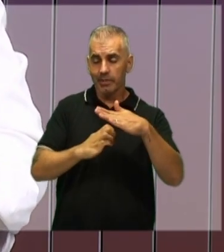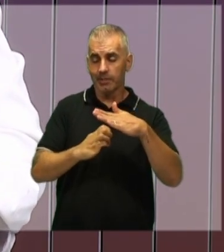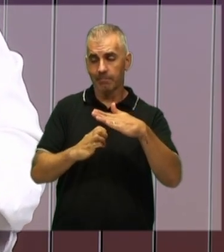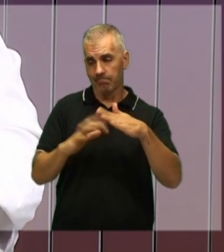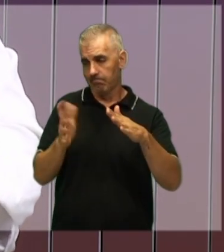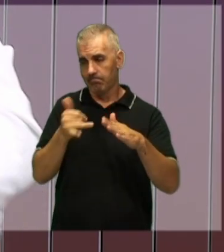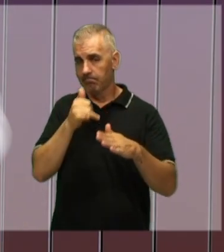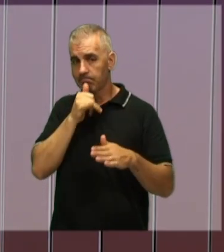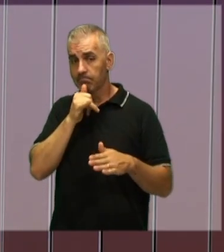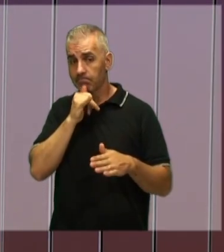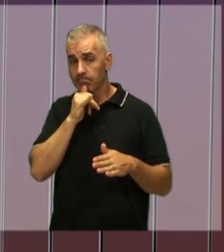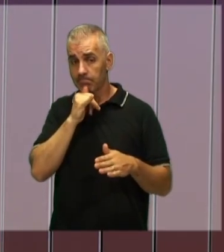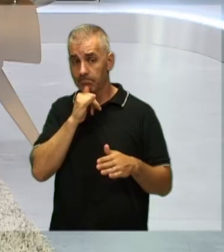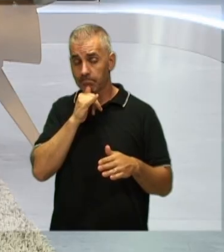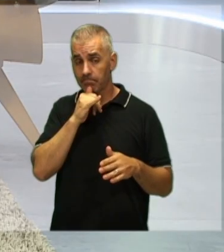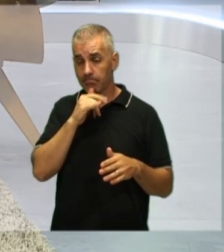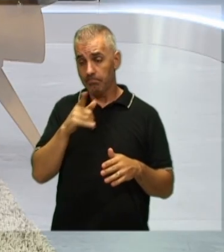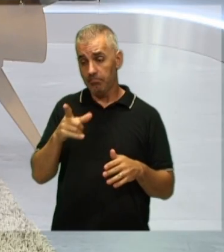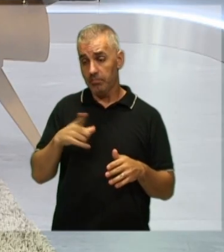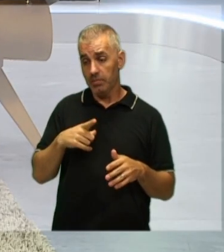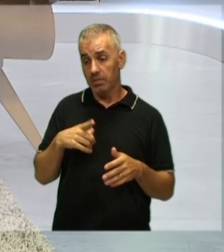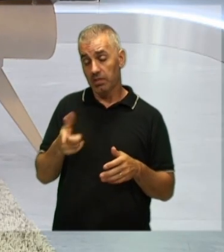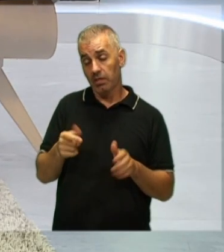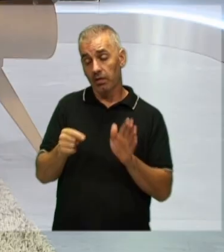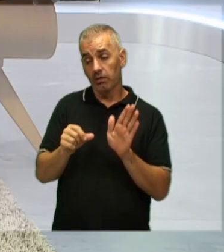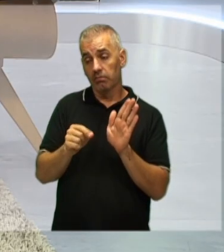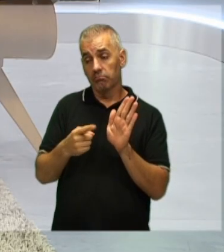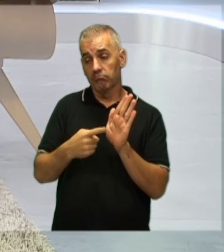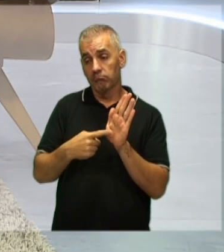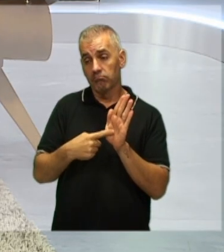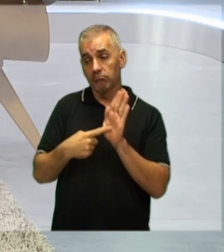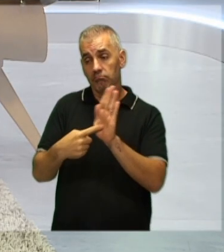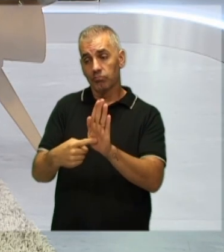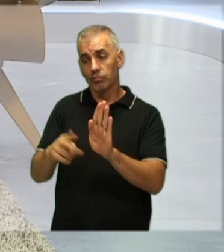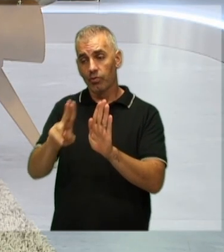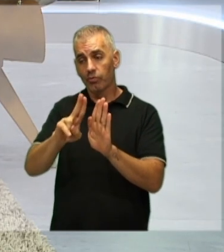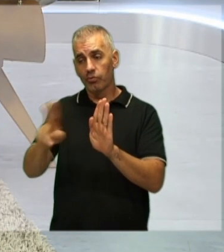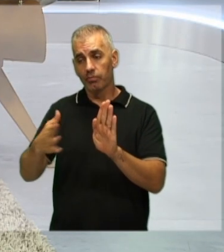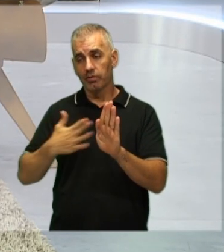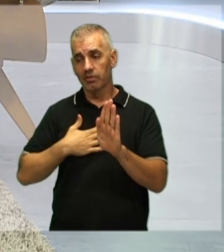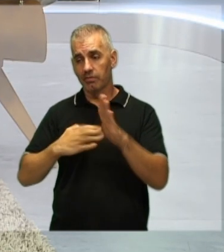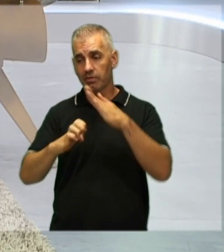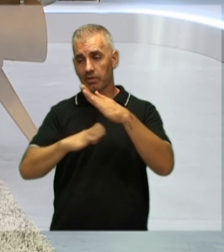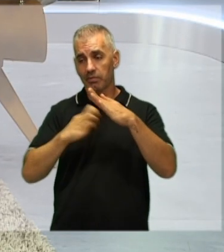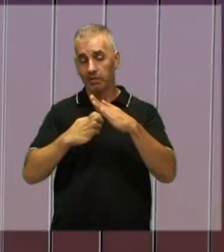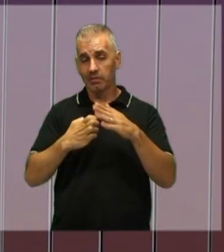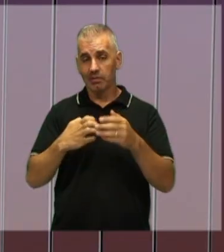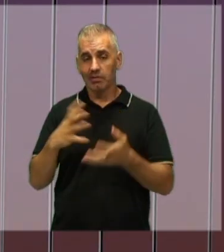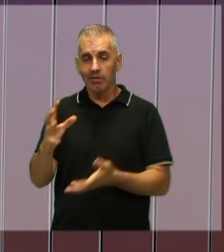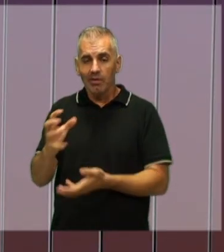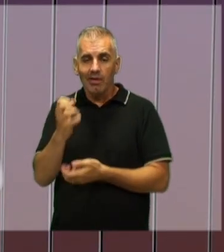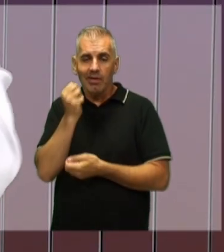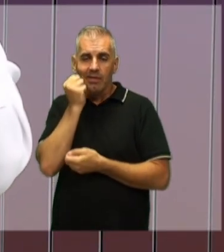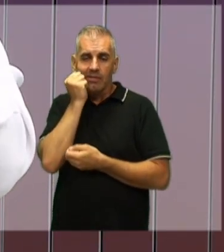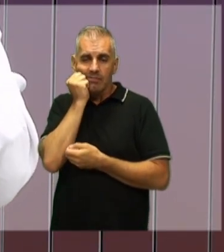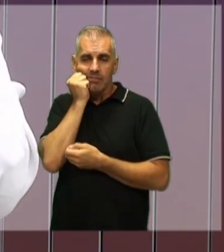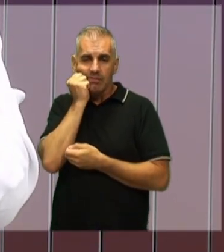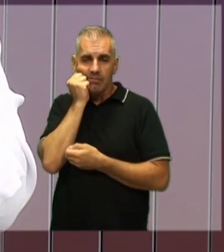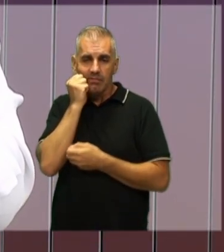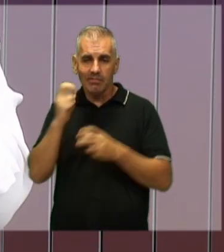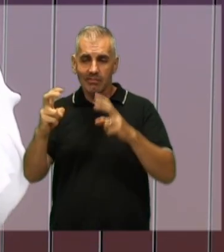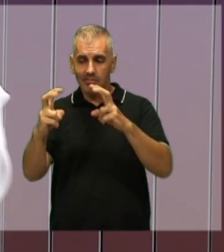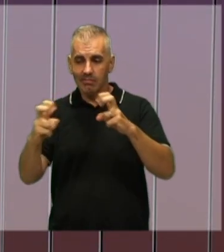o nome da tua empresa. Tu vai adotar essa praça. Tá? Tu adota a praça e você vai cuidar